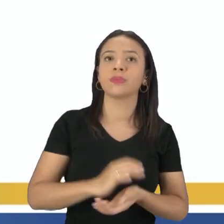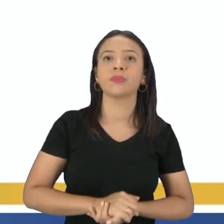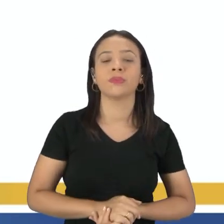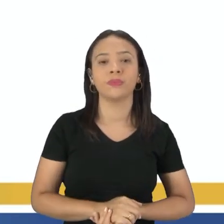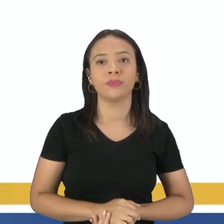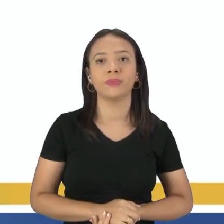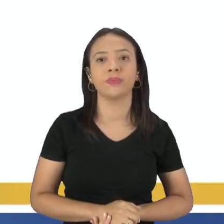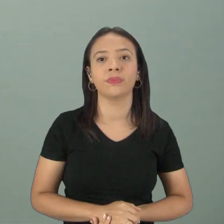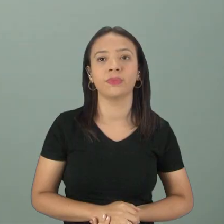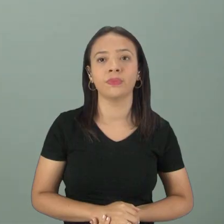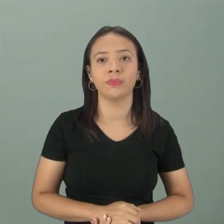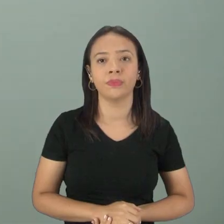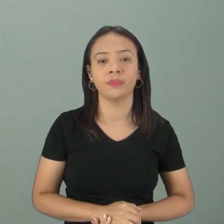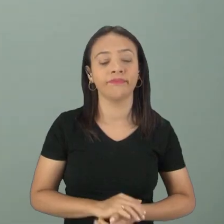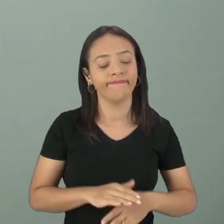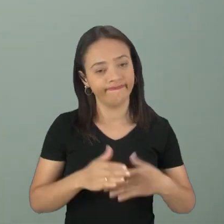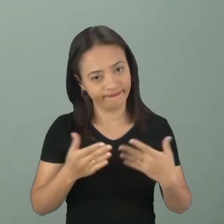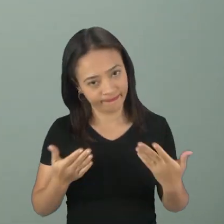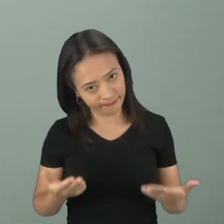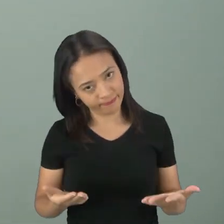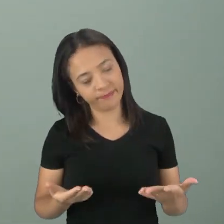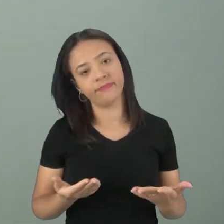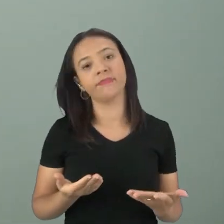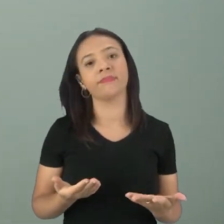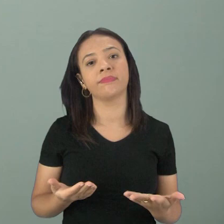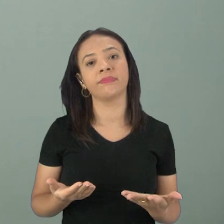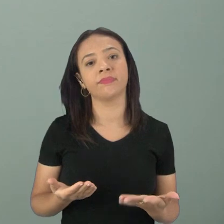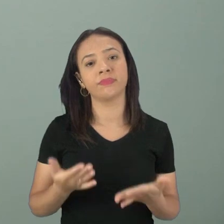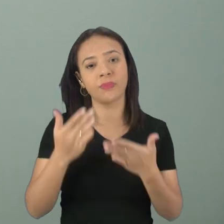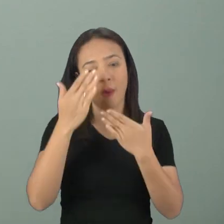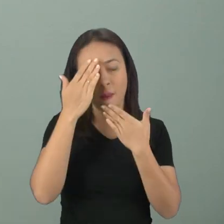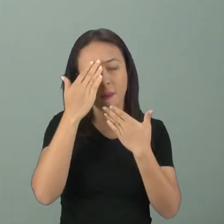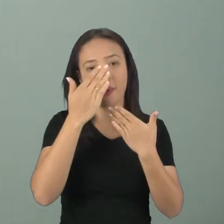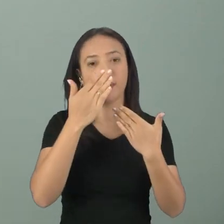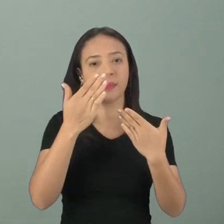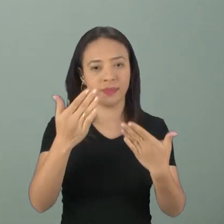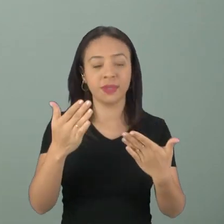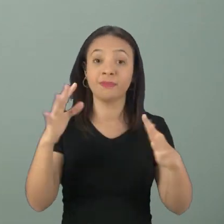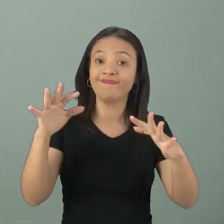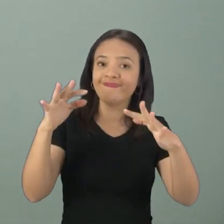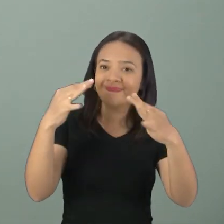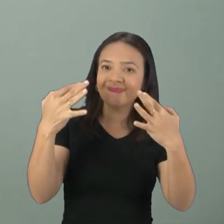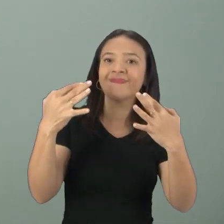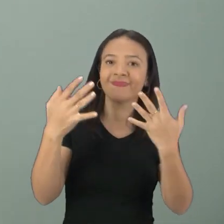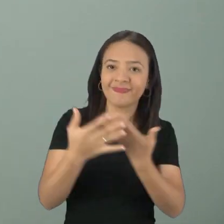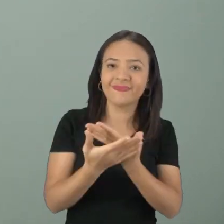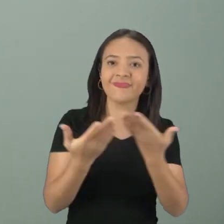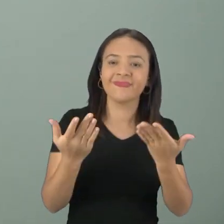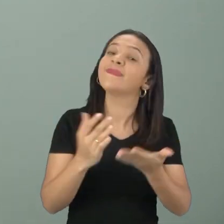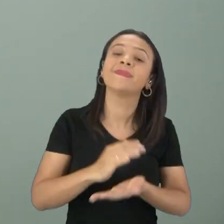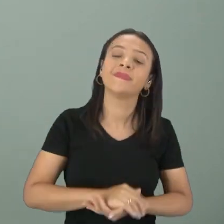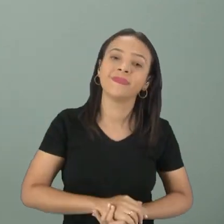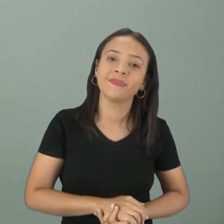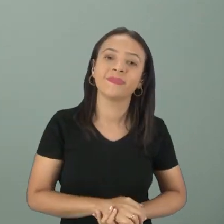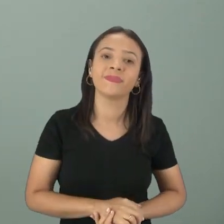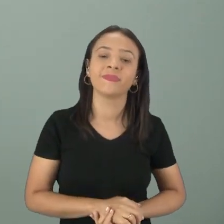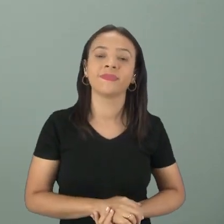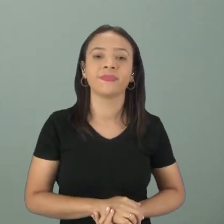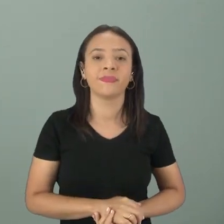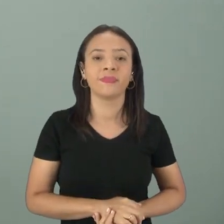músicas. E é isso, pessoal. Thanks for your attention. Obrigado pela sua atenção.